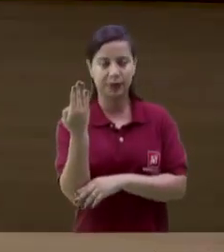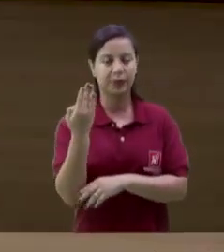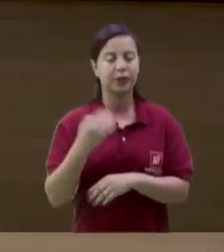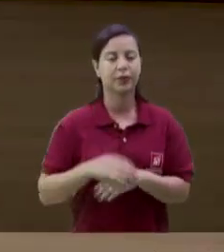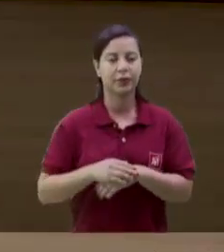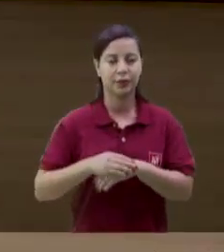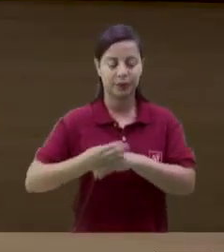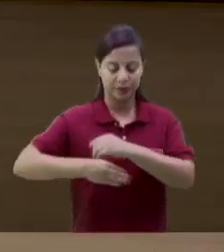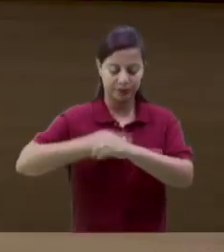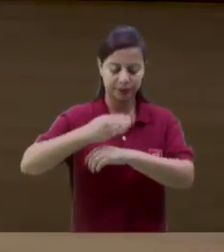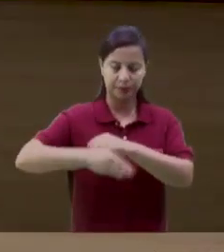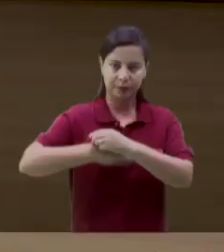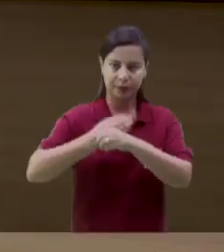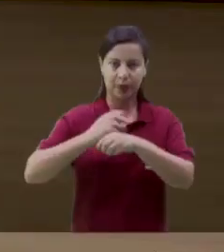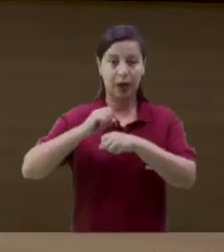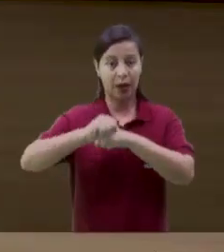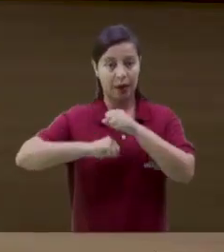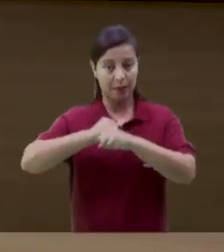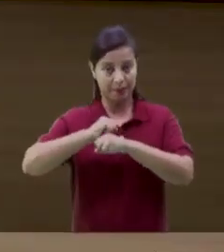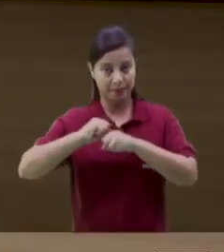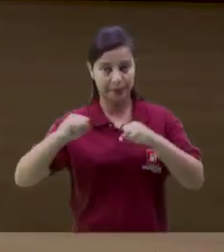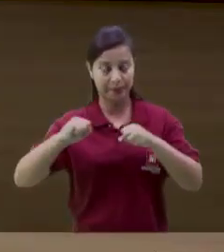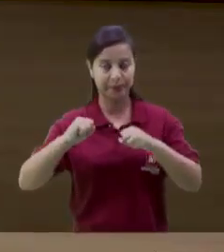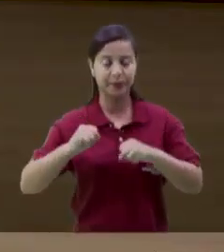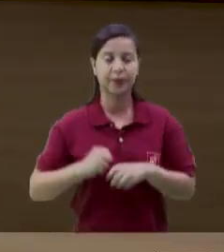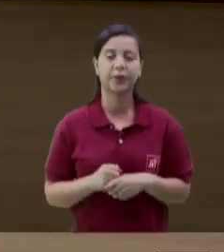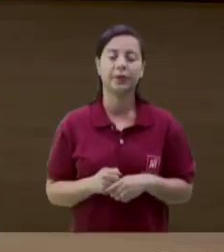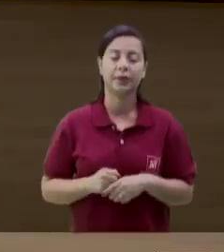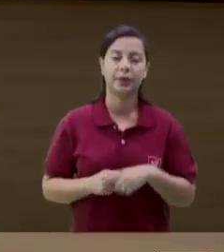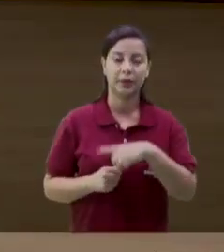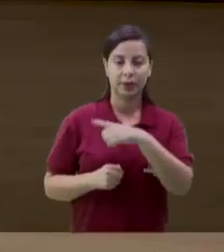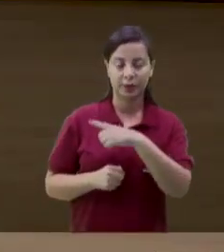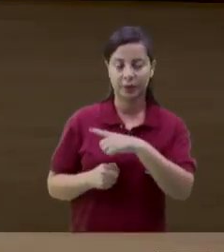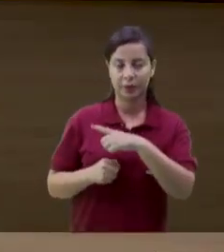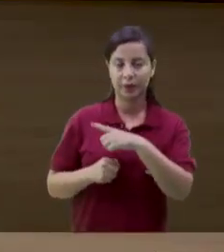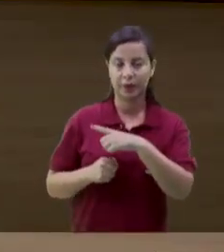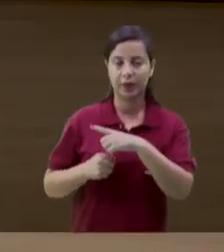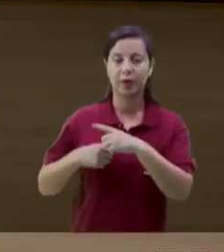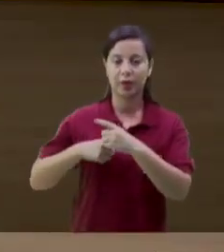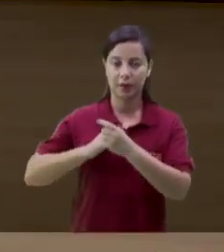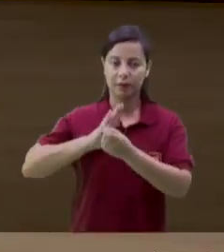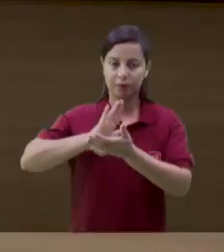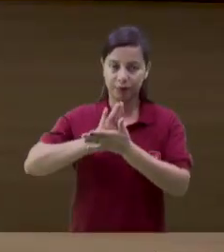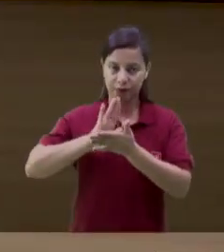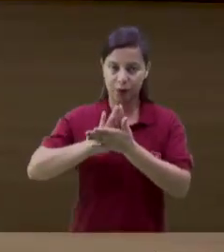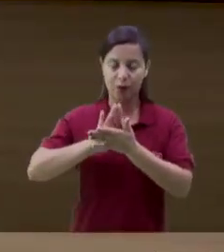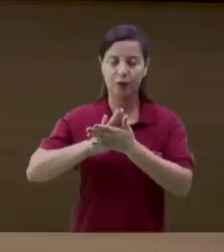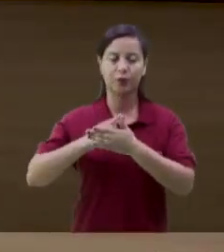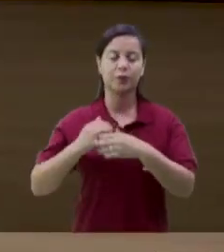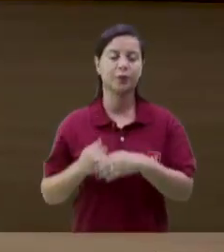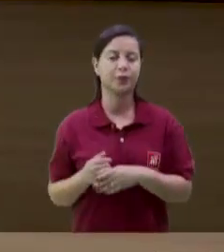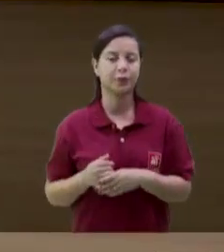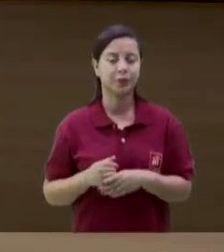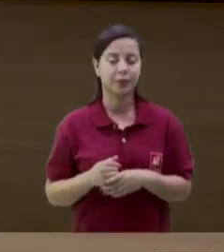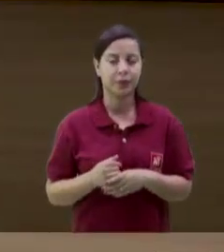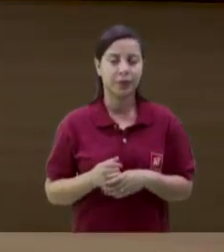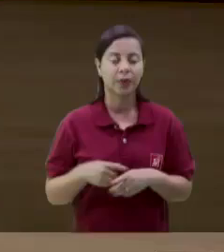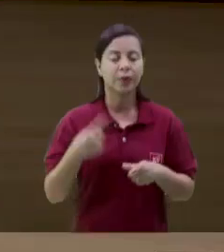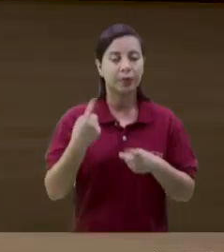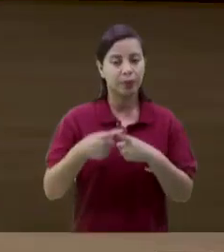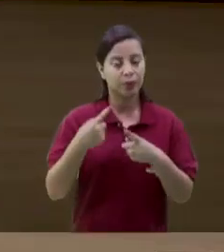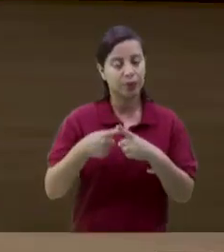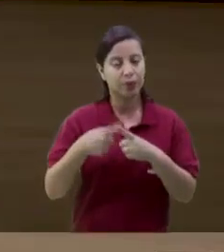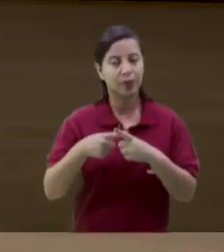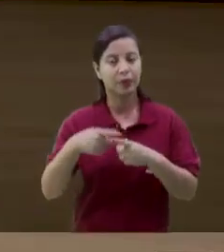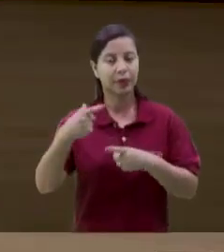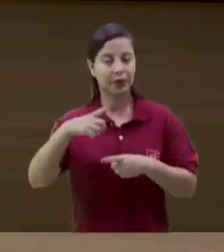vou amarrar e ele é que vai fazer a força do torniquete. Essa força do torniquete tem